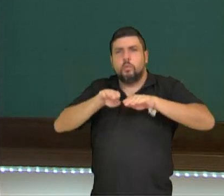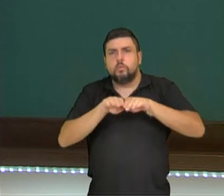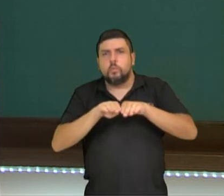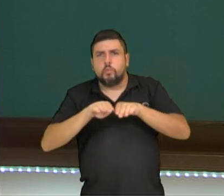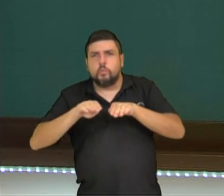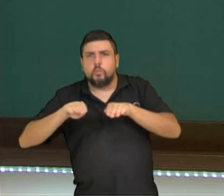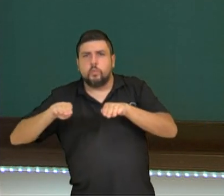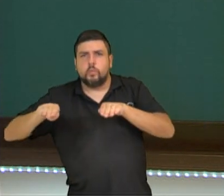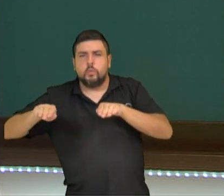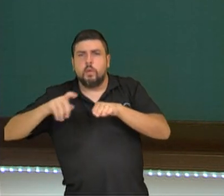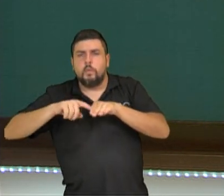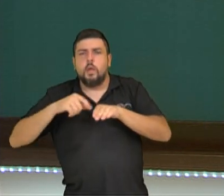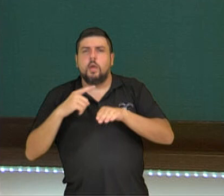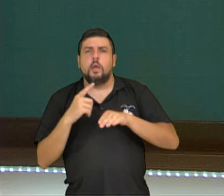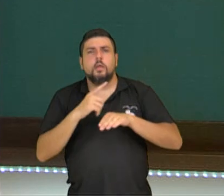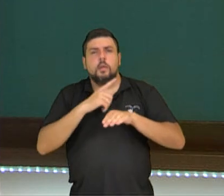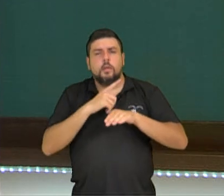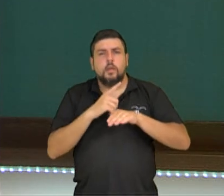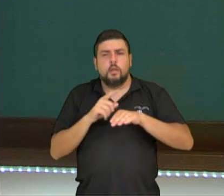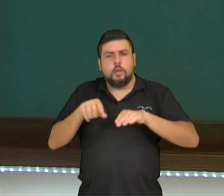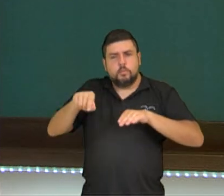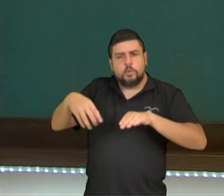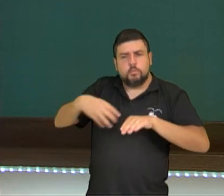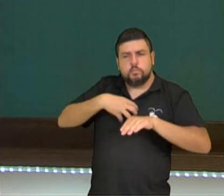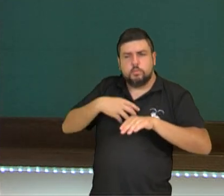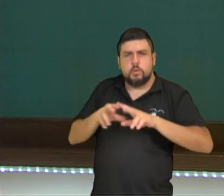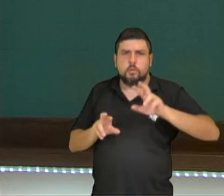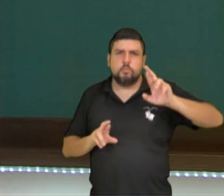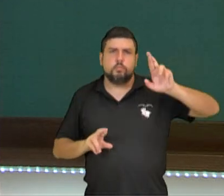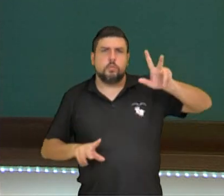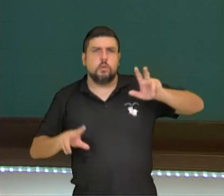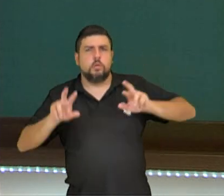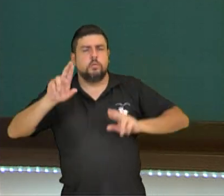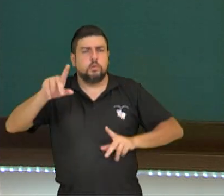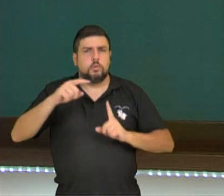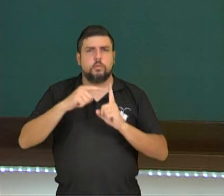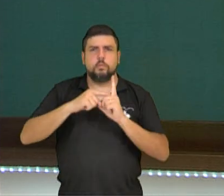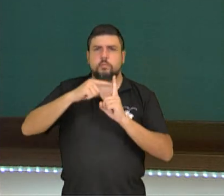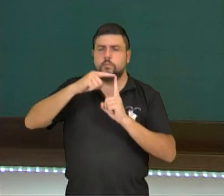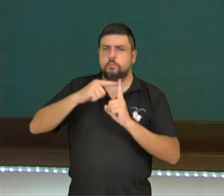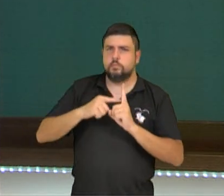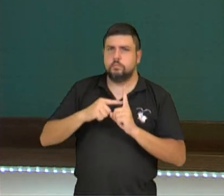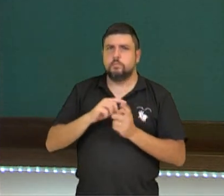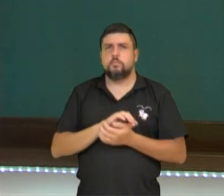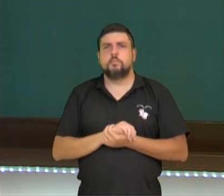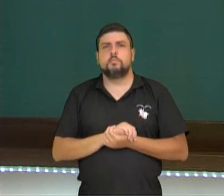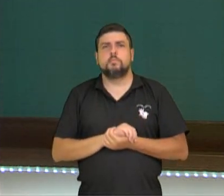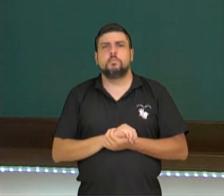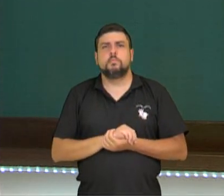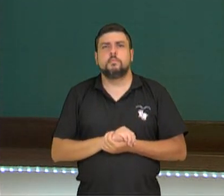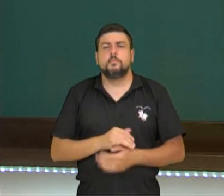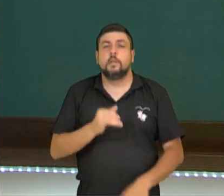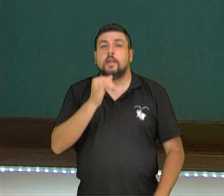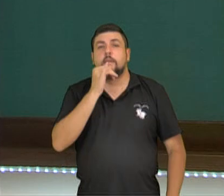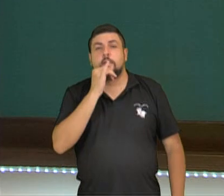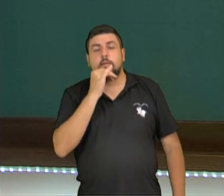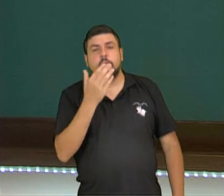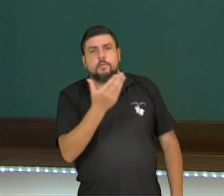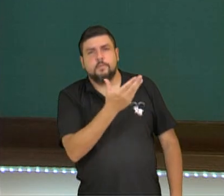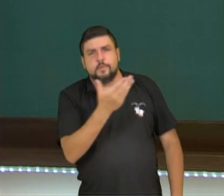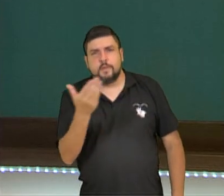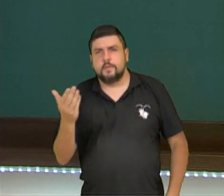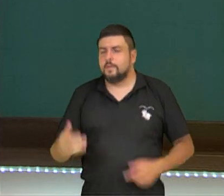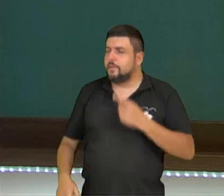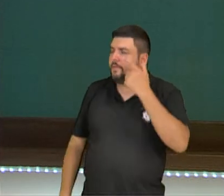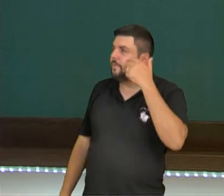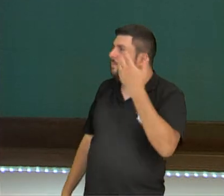planície, vão ter diferenças ali que vão influenciar nos tipos climáticos. Eu trouxe um exemplo para vocês ali dos